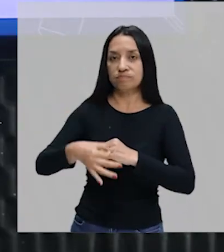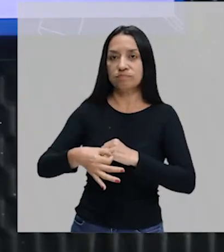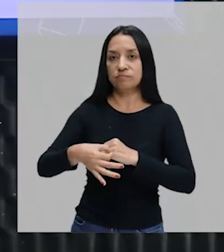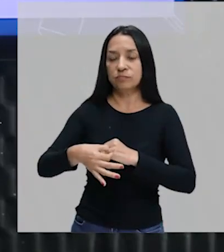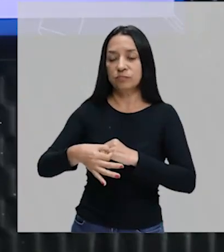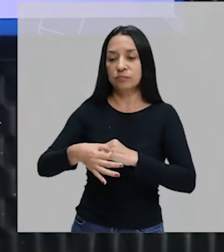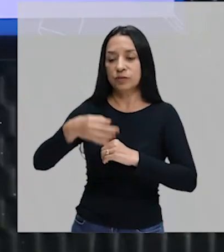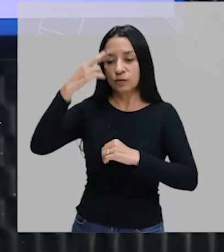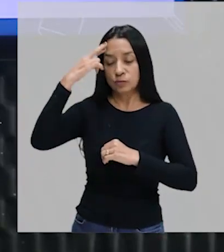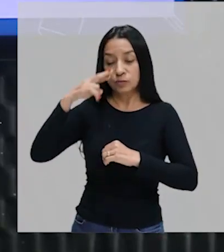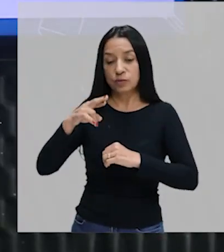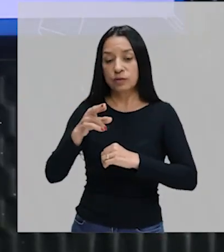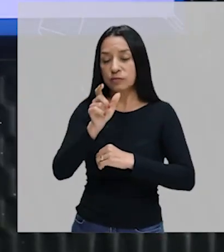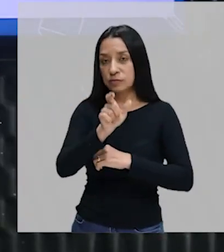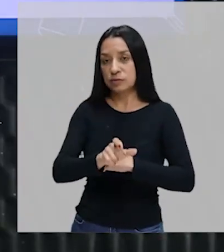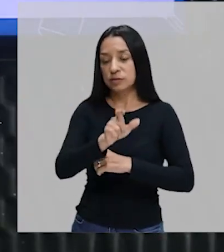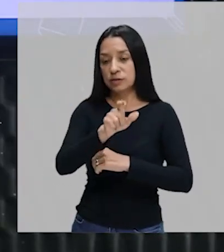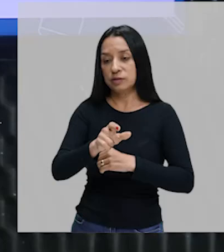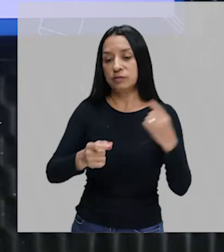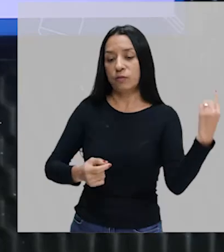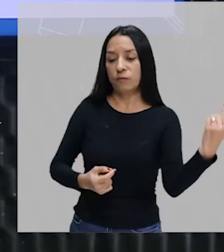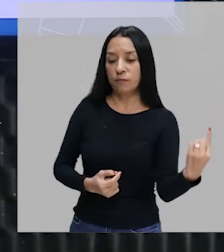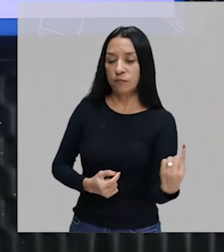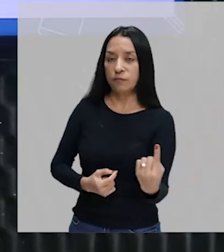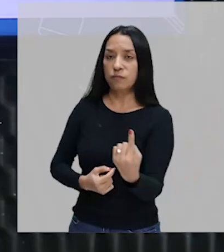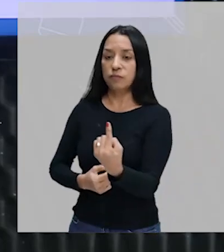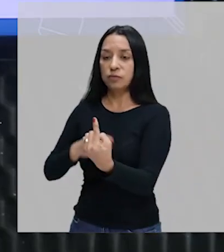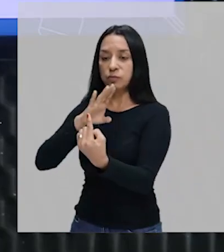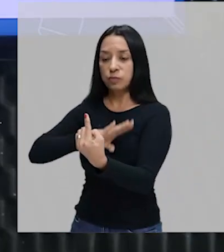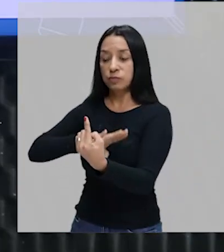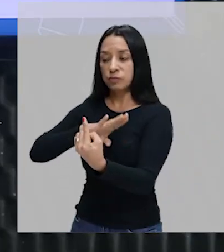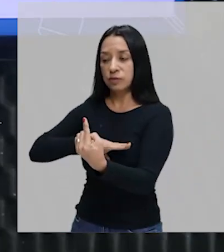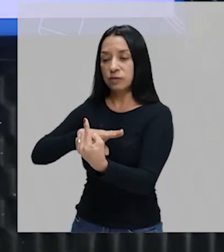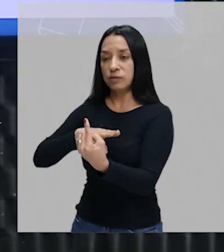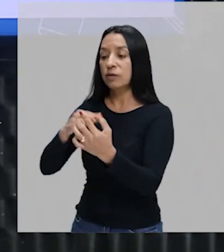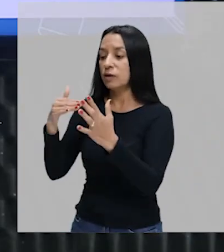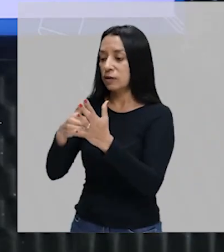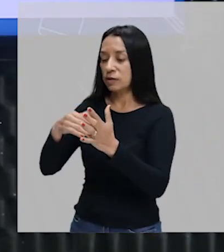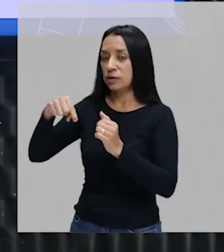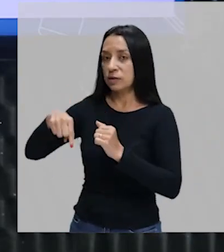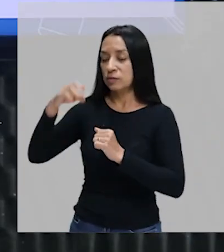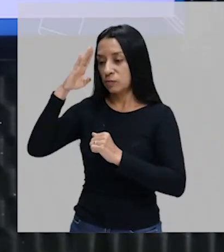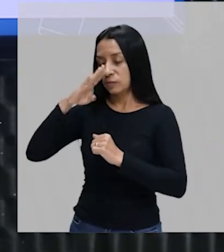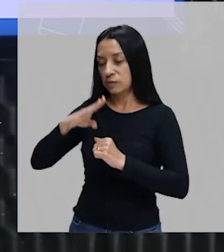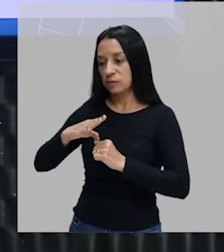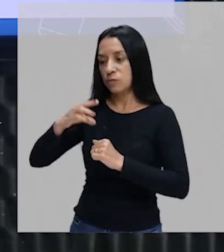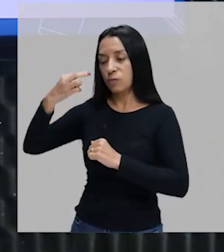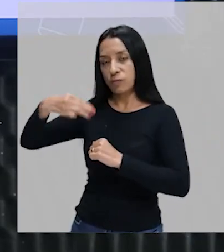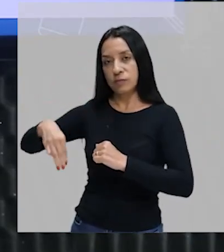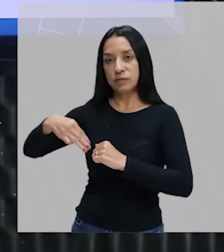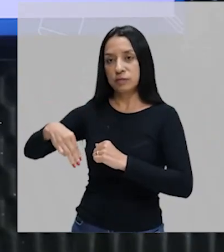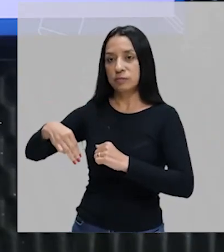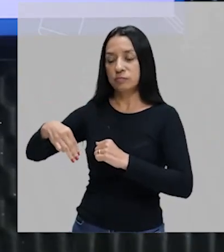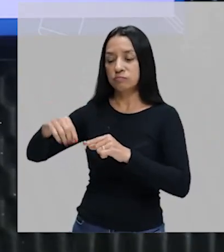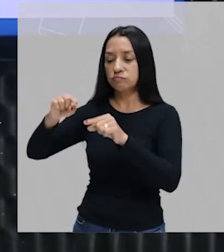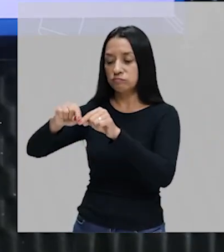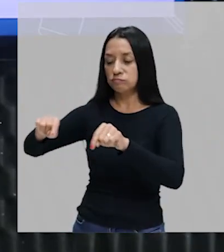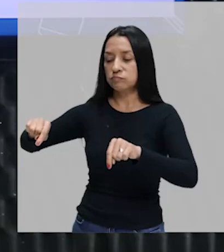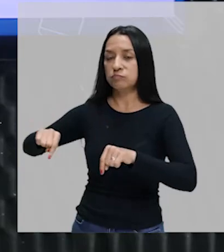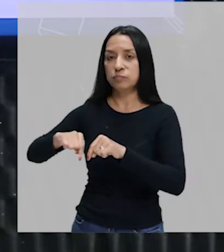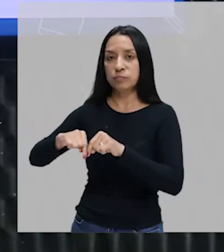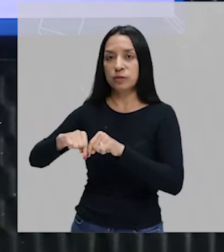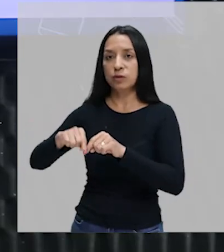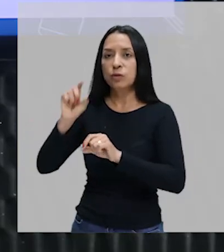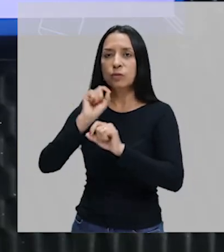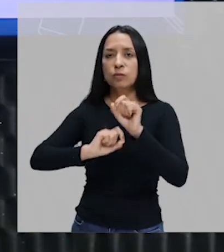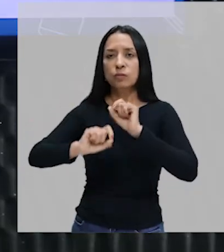esses donatários eles deveriam vir de Portugal até a capitania do Maranhão, até esse território.